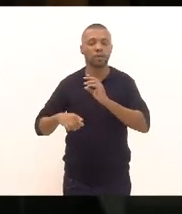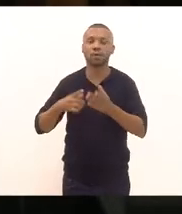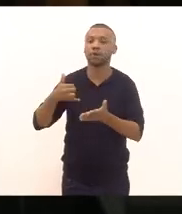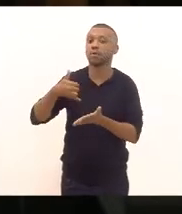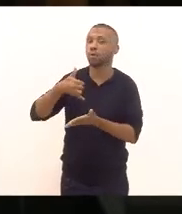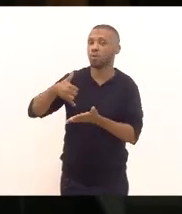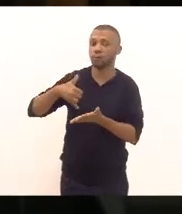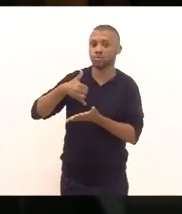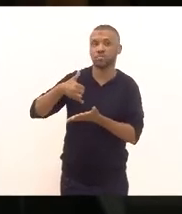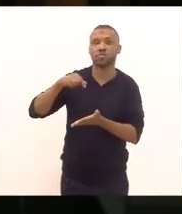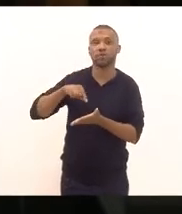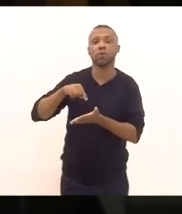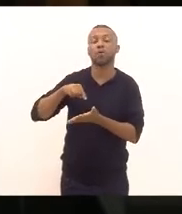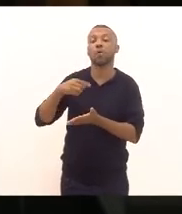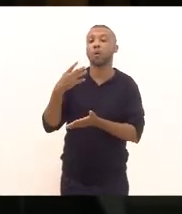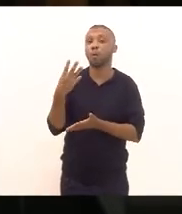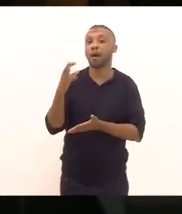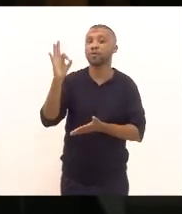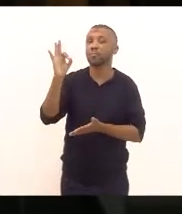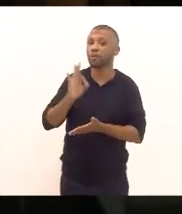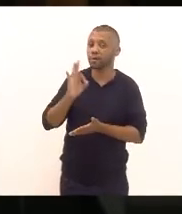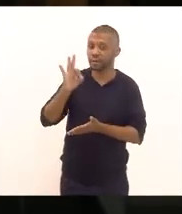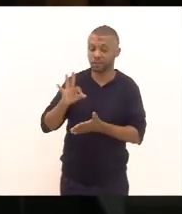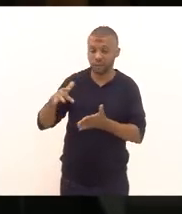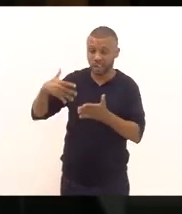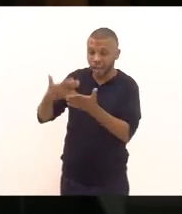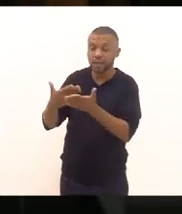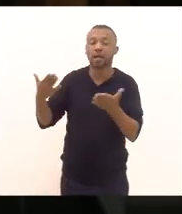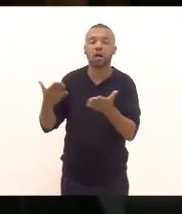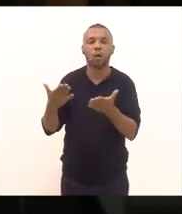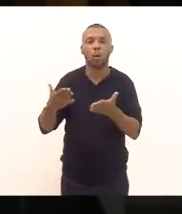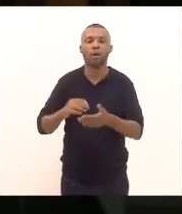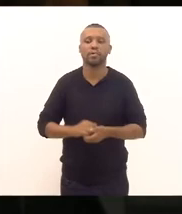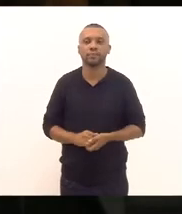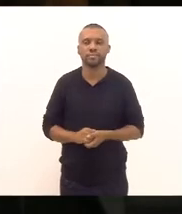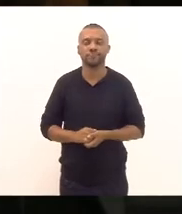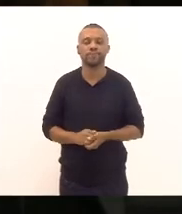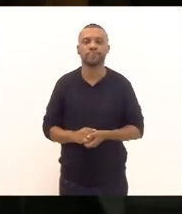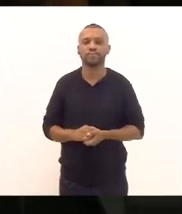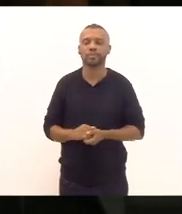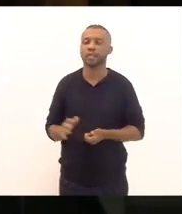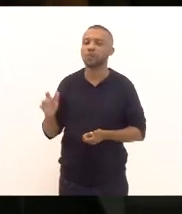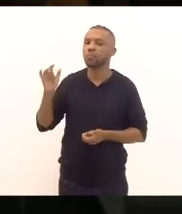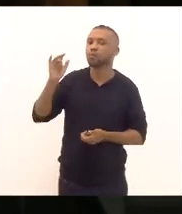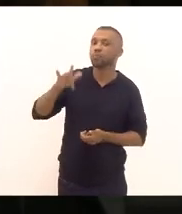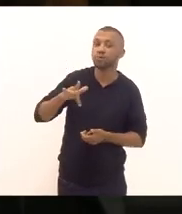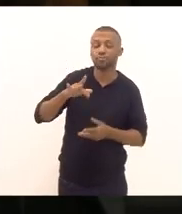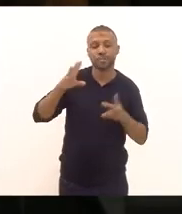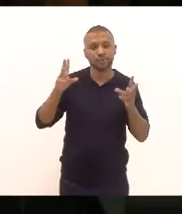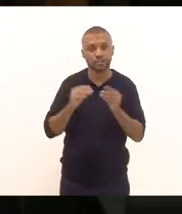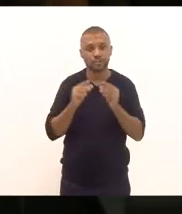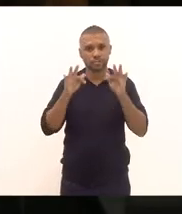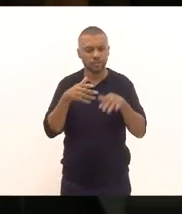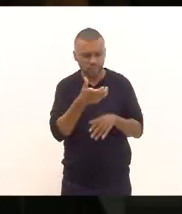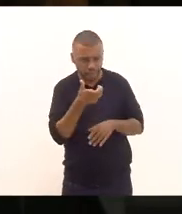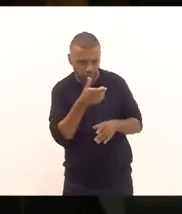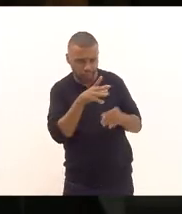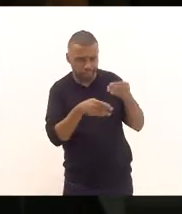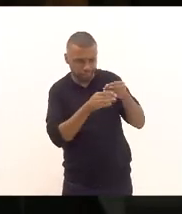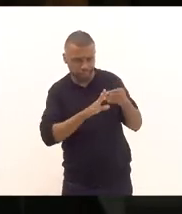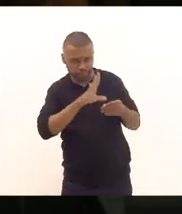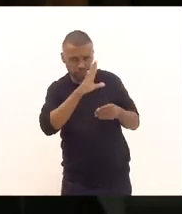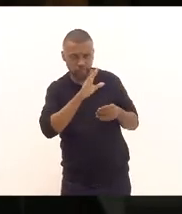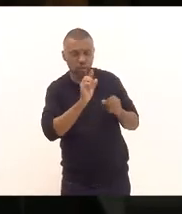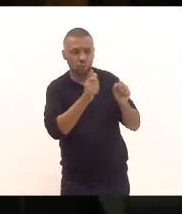combustíveis são quatro pontos percentuais e por último para terminar o seu aquela parte